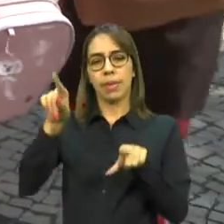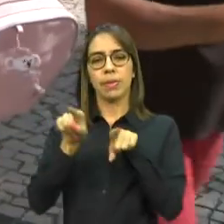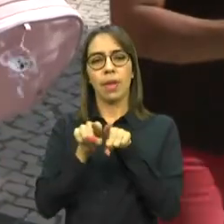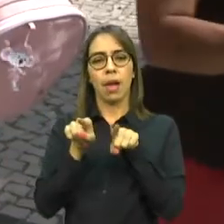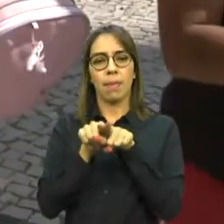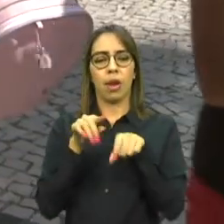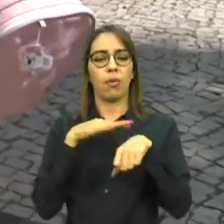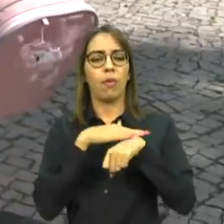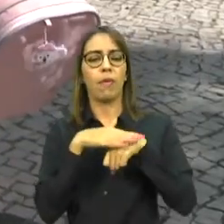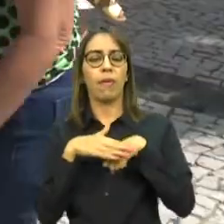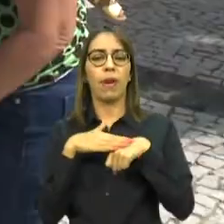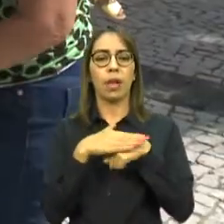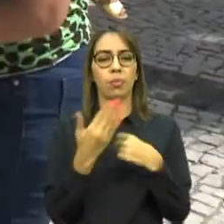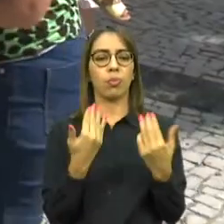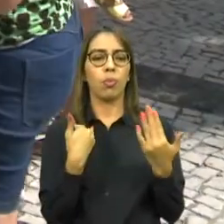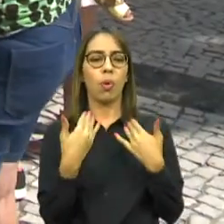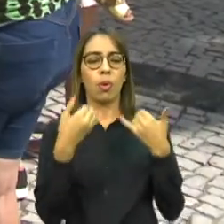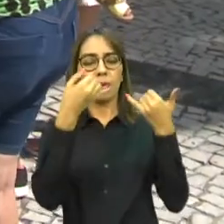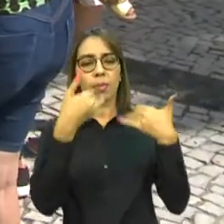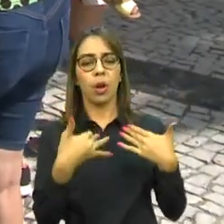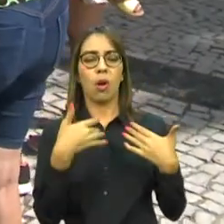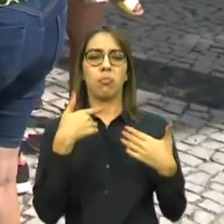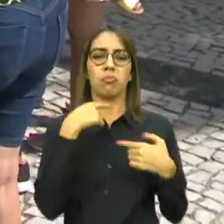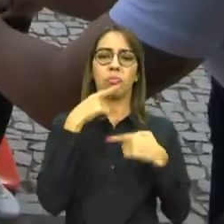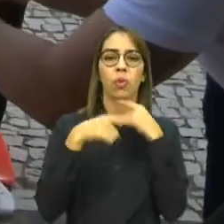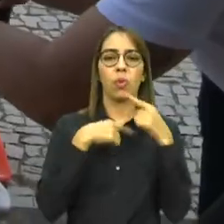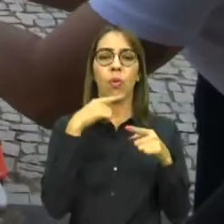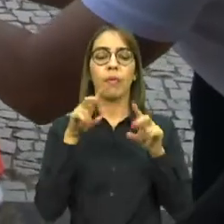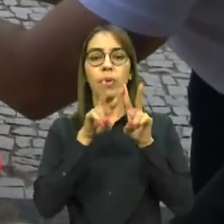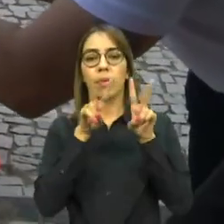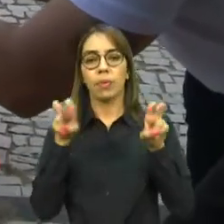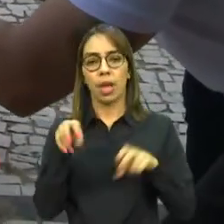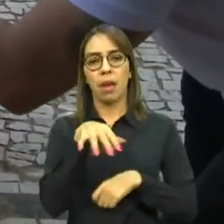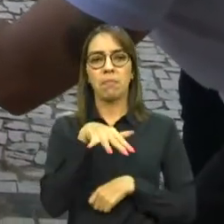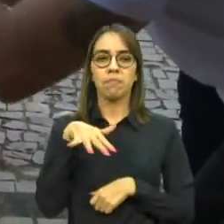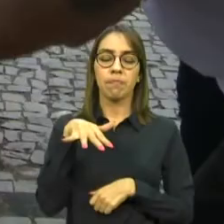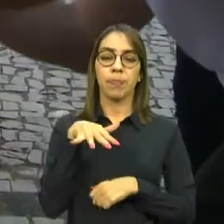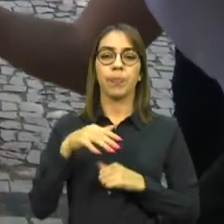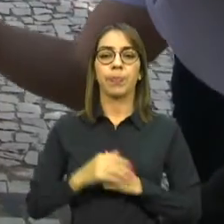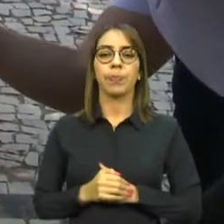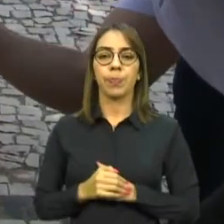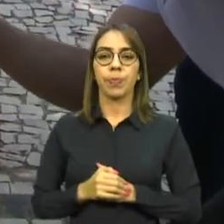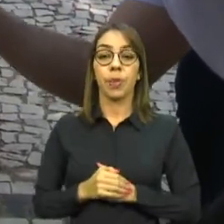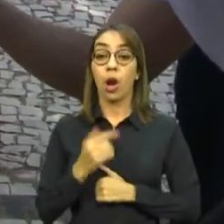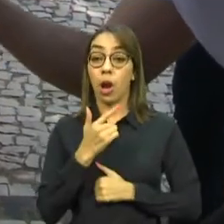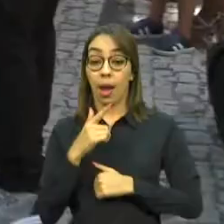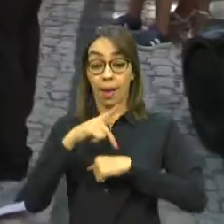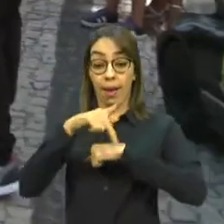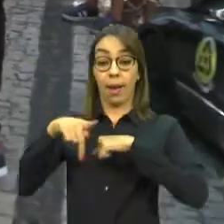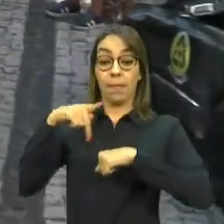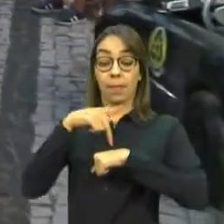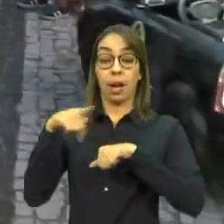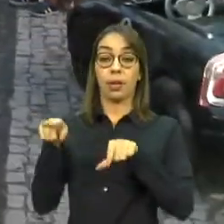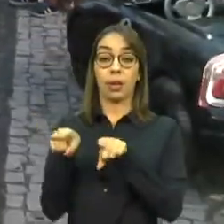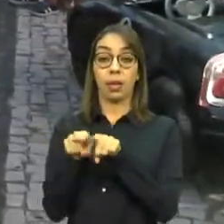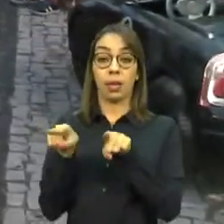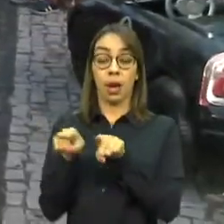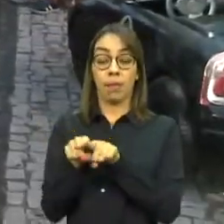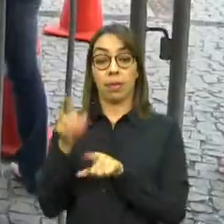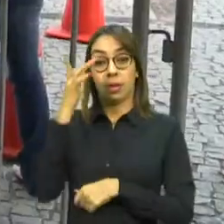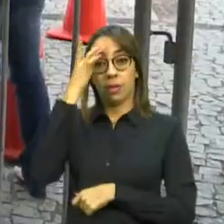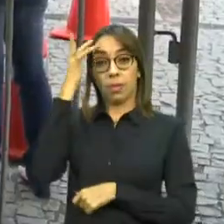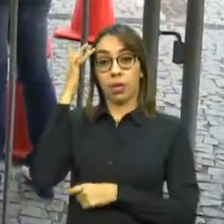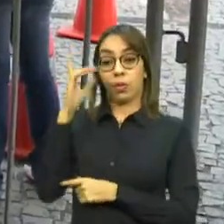tiraram dúvidas sobre temas diversos relacionados à área. No outro lado da praça, servidores do DETRAN de Fortaleza e municípios da